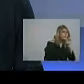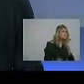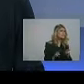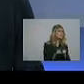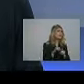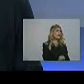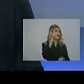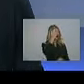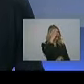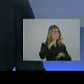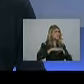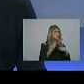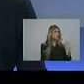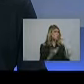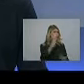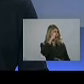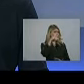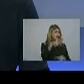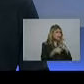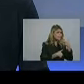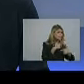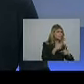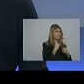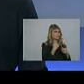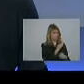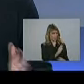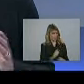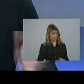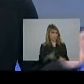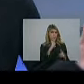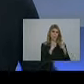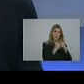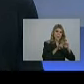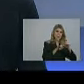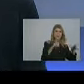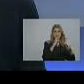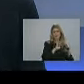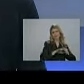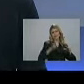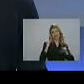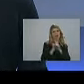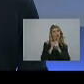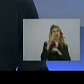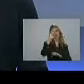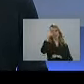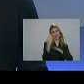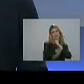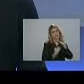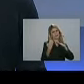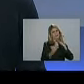no serviço hoje de transporte público na cidade do Rio de Janeiro, aliás, há muitas décadas, são os empresários de ônibus. E é por isso que a